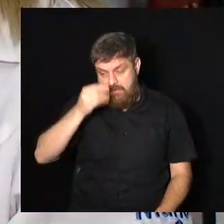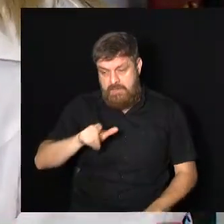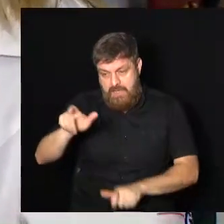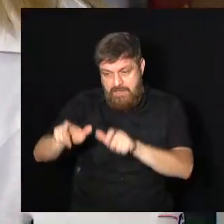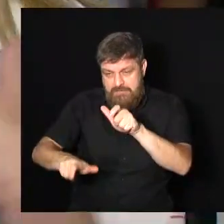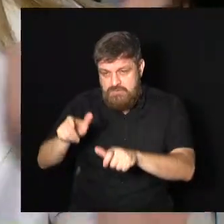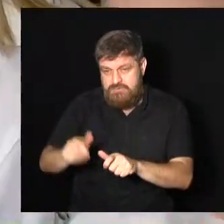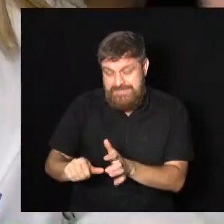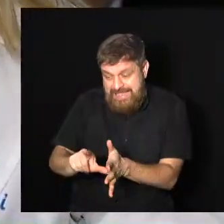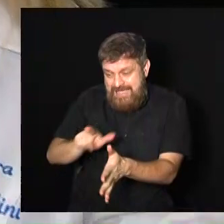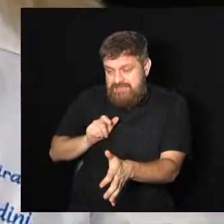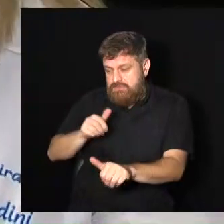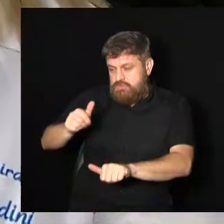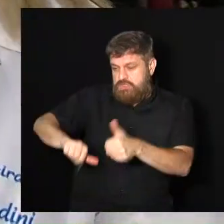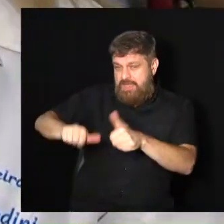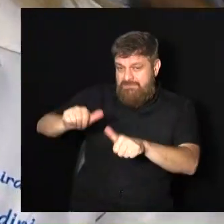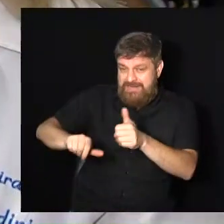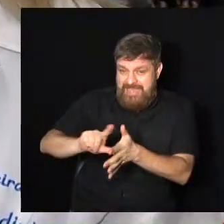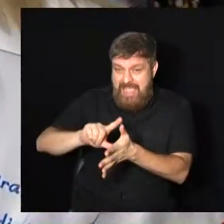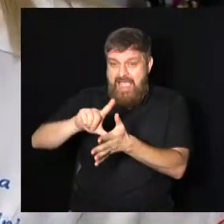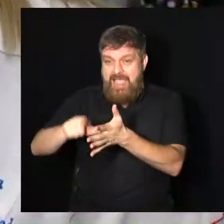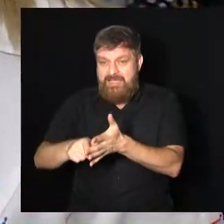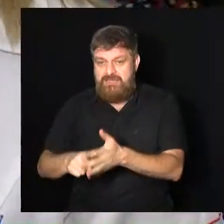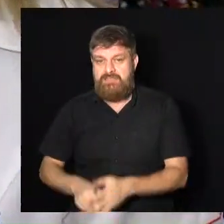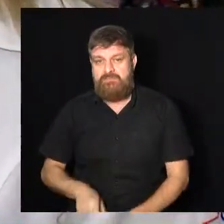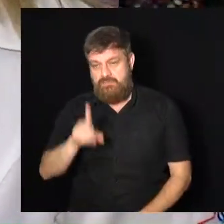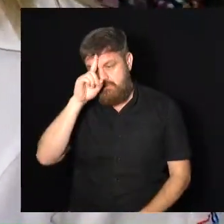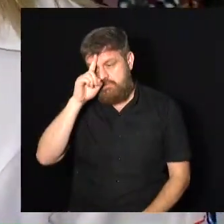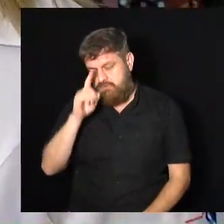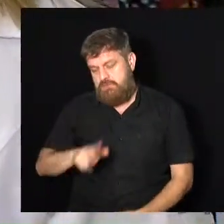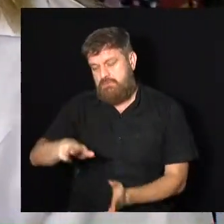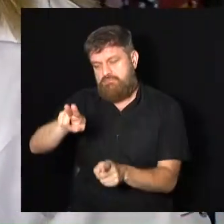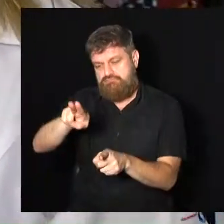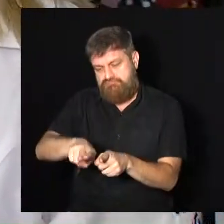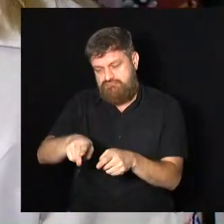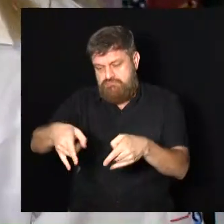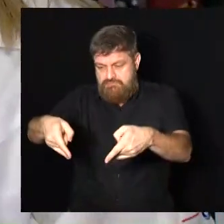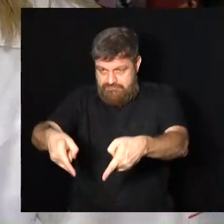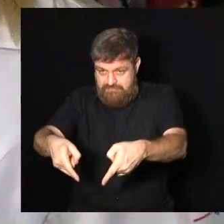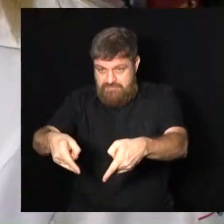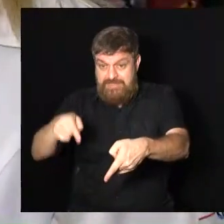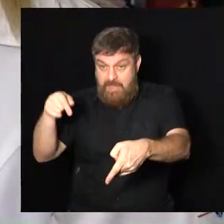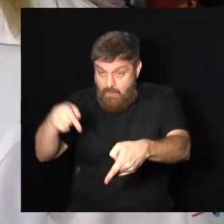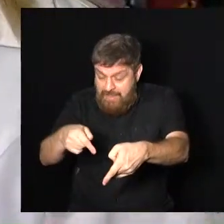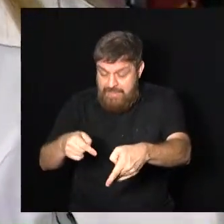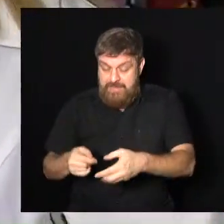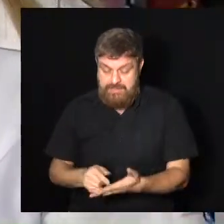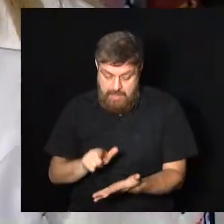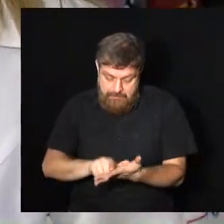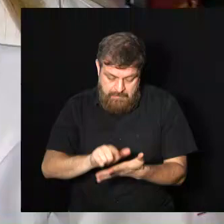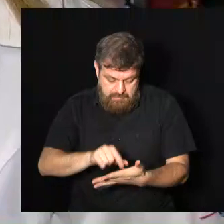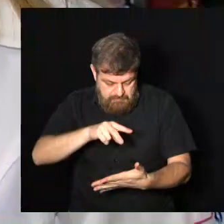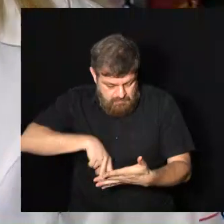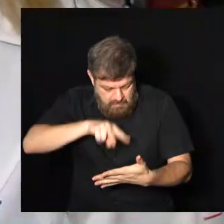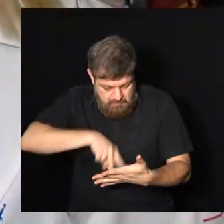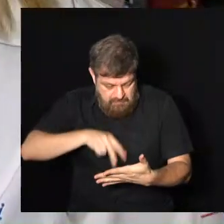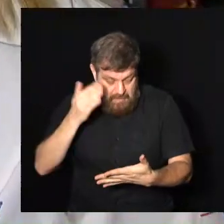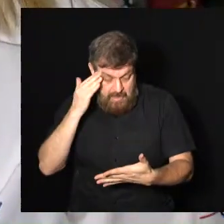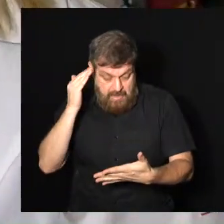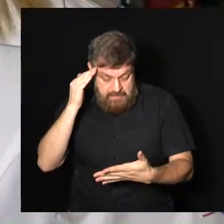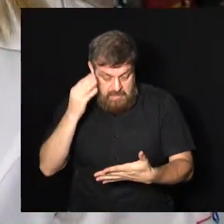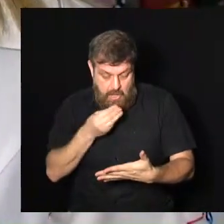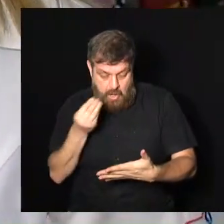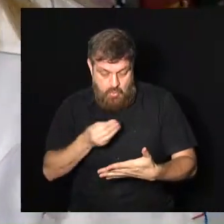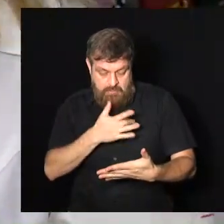por análise para depois ir para o hospital e vai ficar internado. Então, com as informações em mãos, também podem ajudar no seu